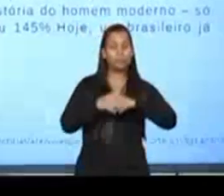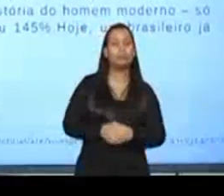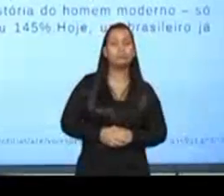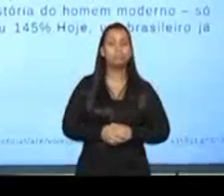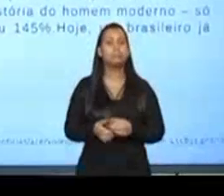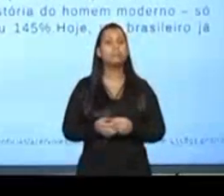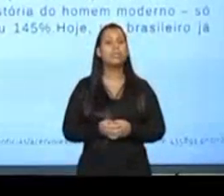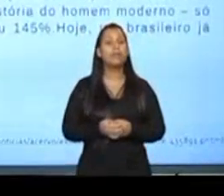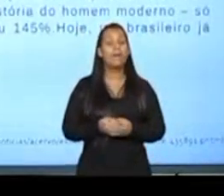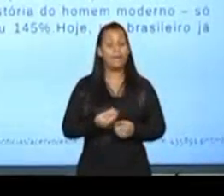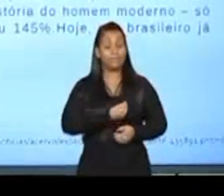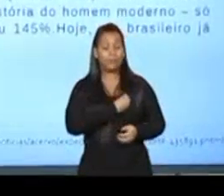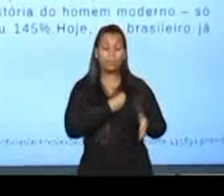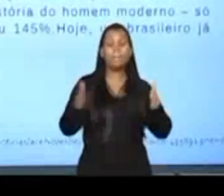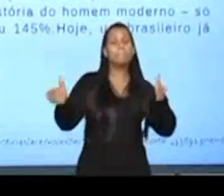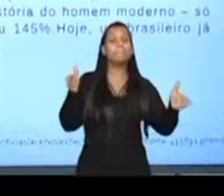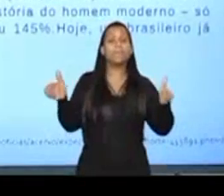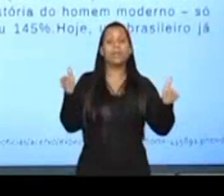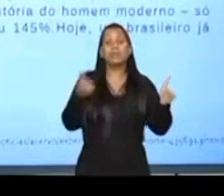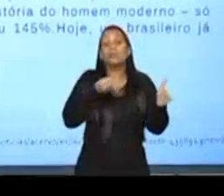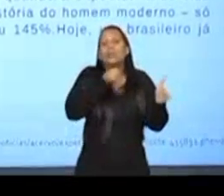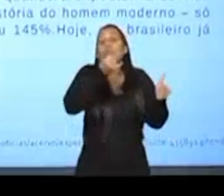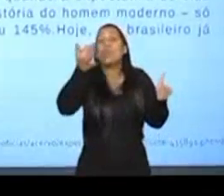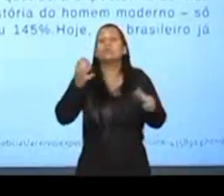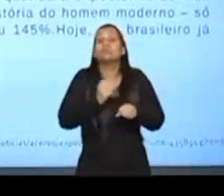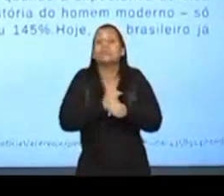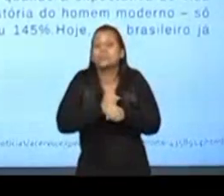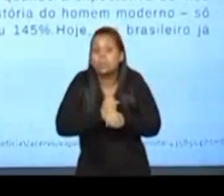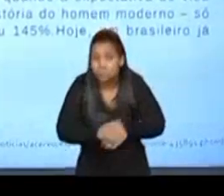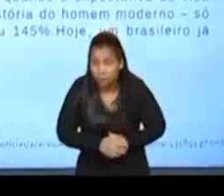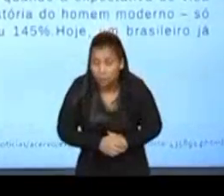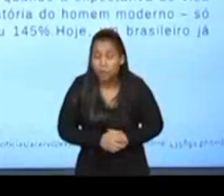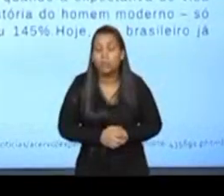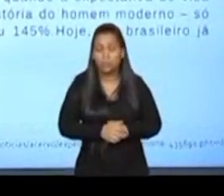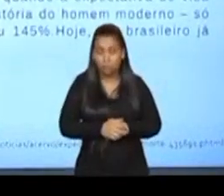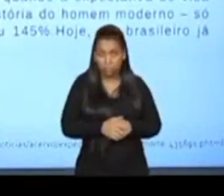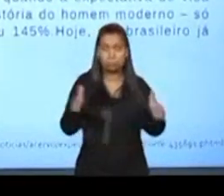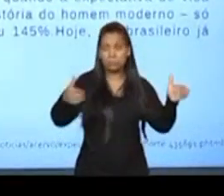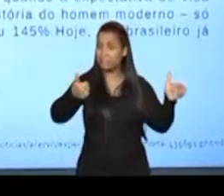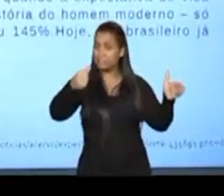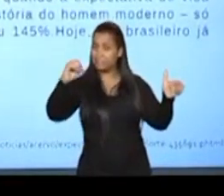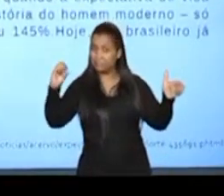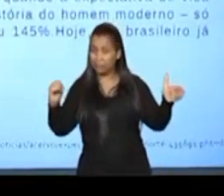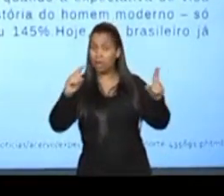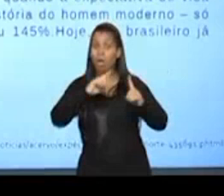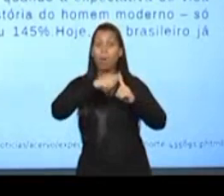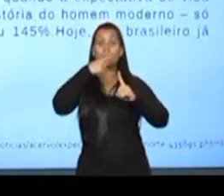olha, expectativa de vida. Nos últimos 100 anos, a expectativa de vida da humanidade aumentou